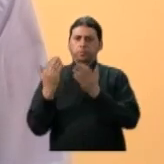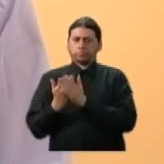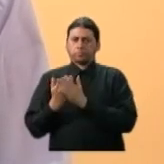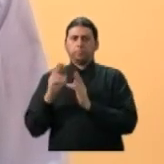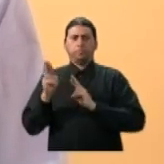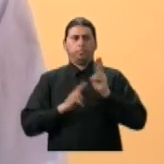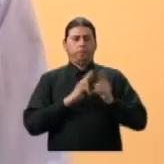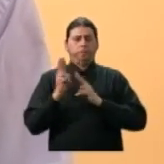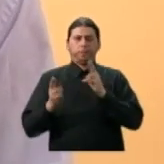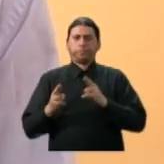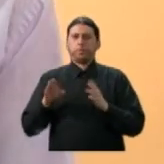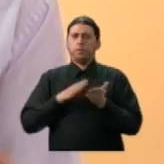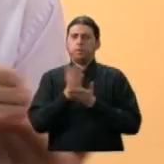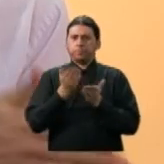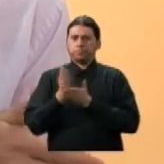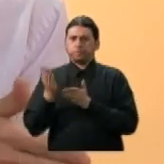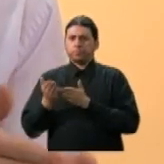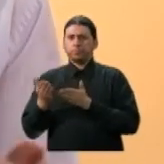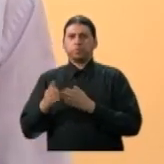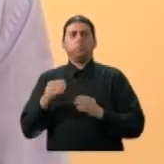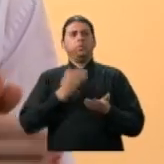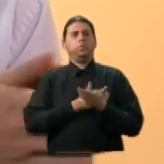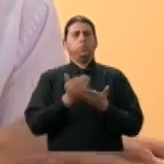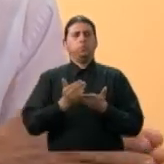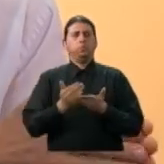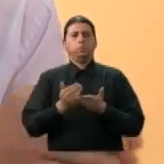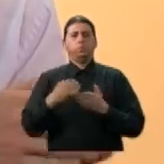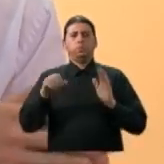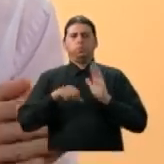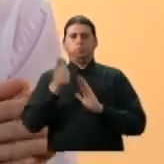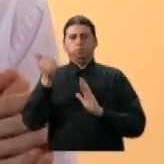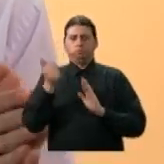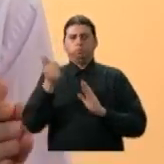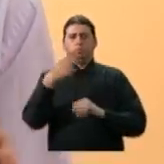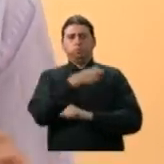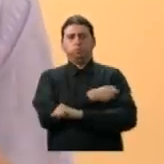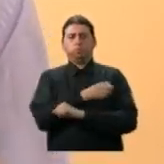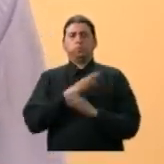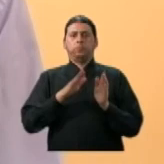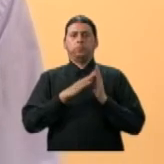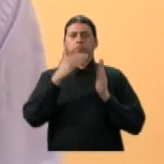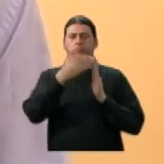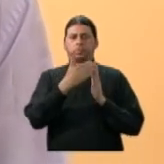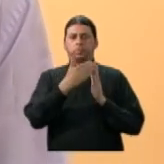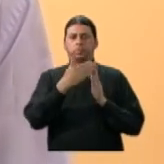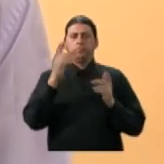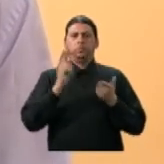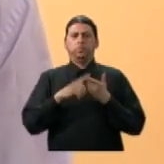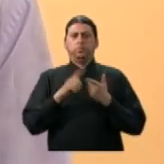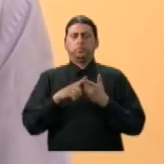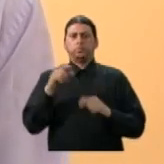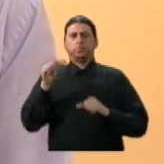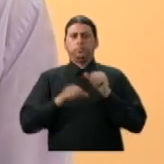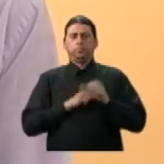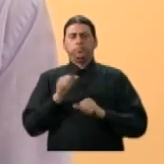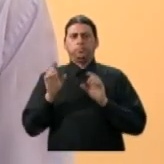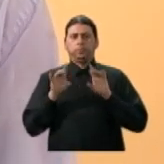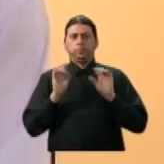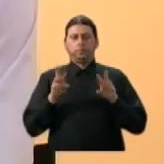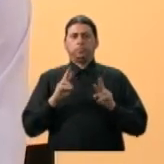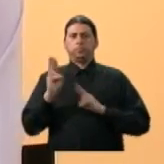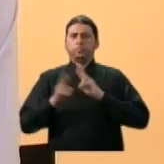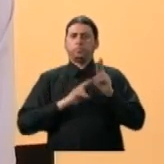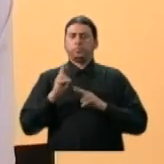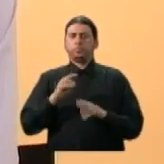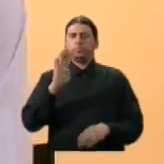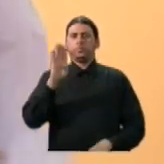ser aplicada, lá para o início, né, lá para a primeira vacina do calendário. Por que essa mudança, especialmente com relação à BCG, que é aquela que